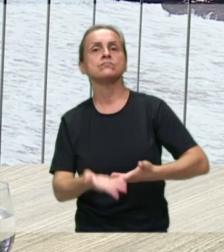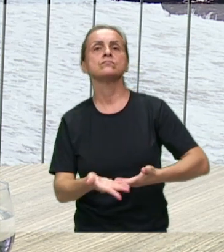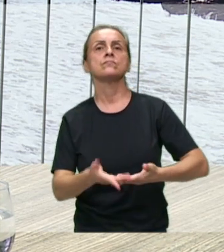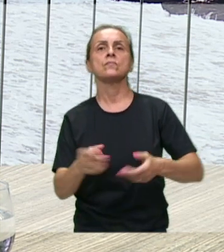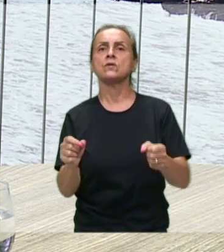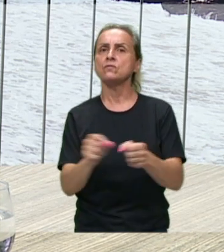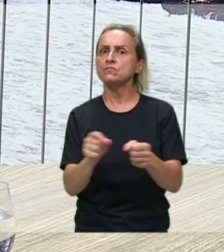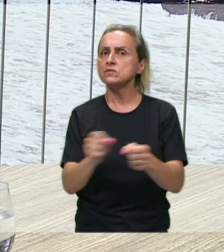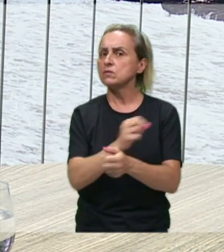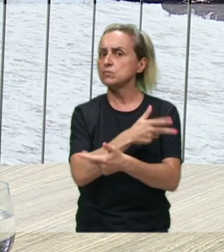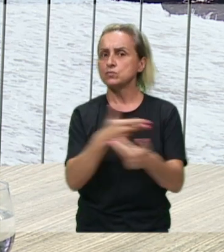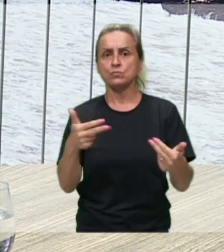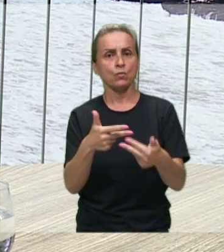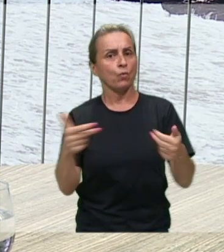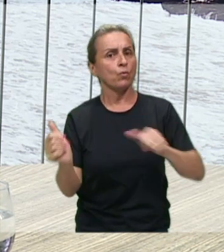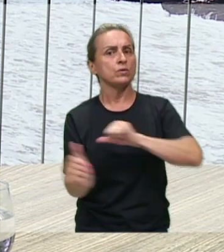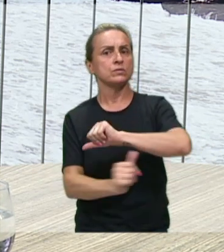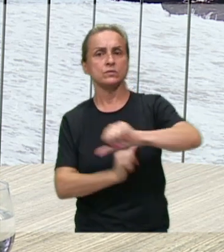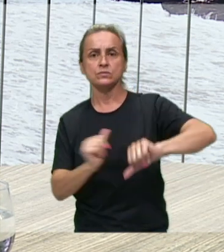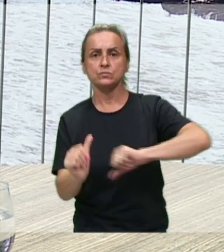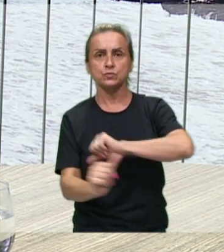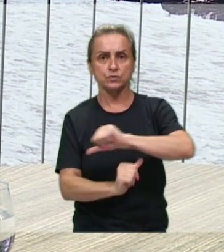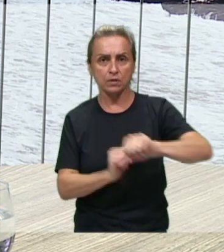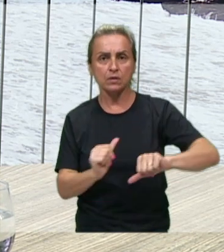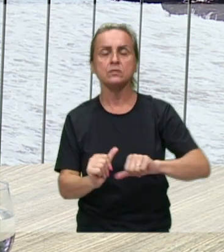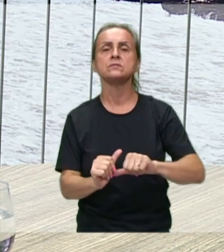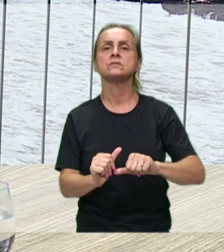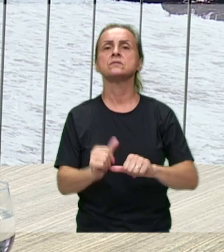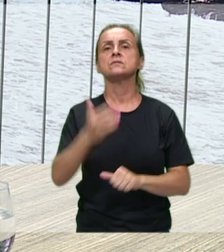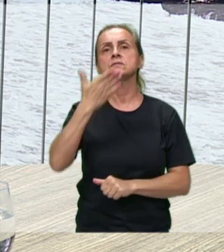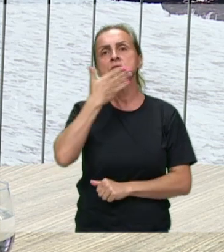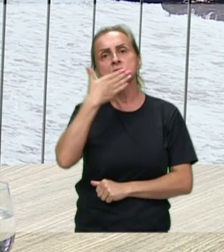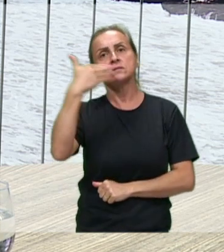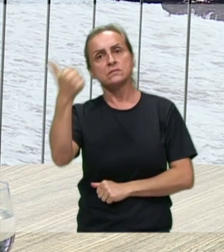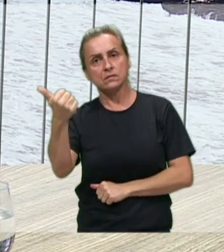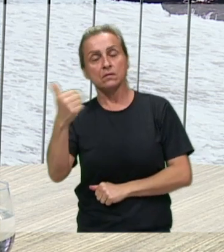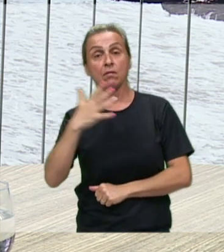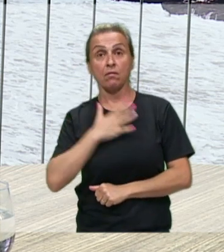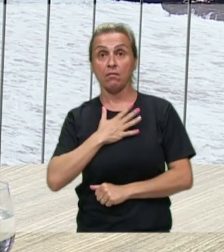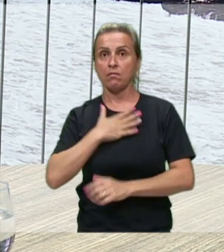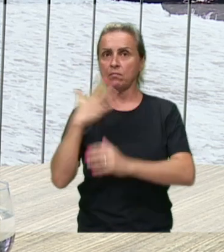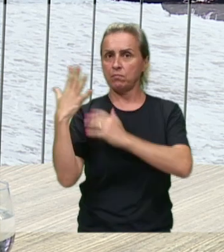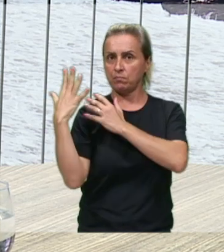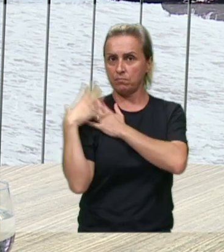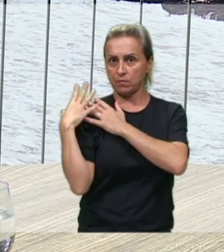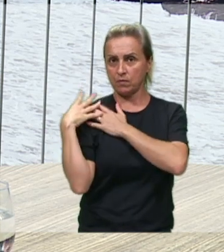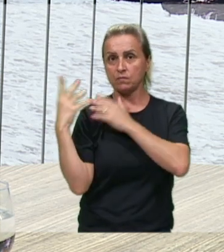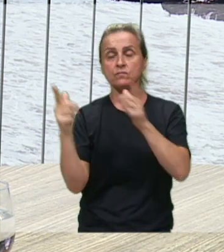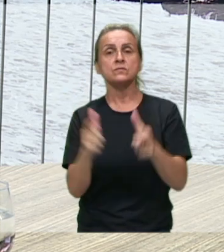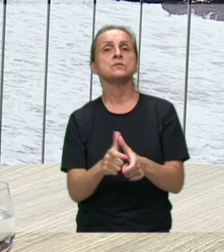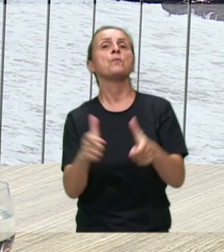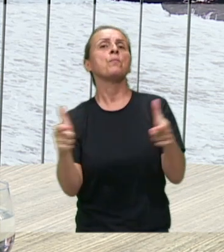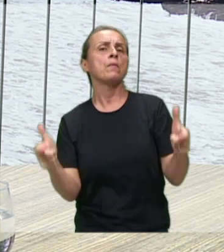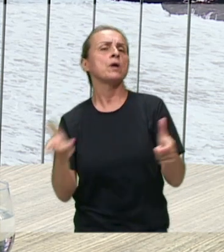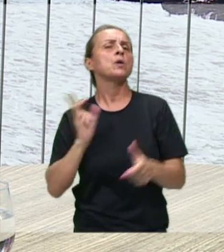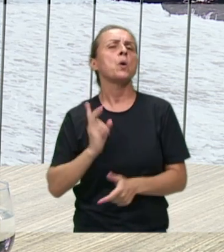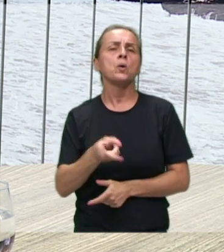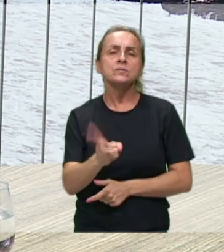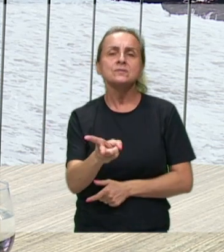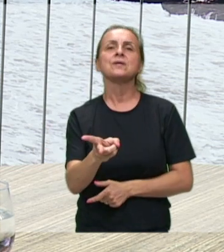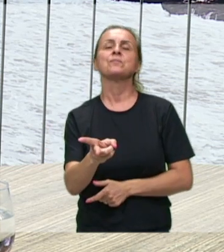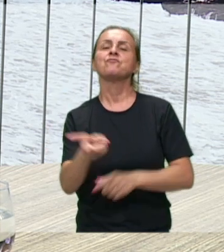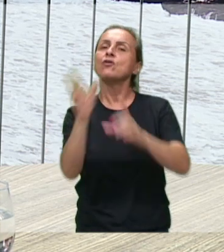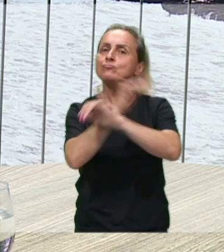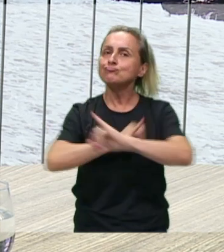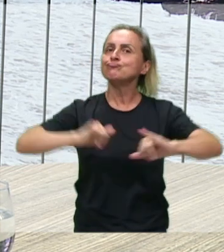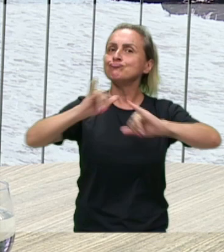muitas mudanças que pudesse sendo melhor. A minha função maior sempre foi fazer o fomento da pesca,